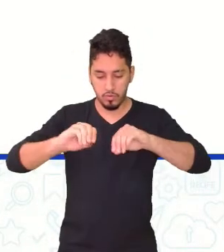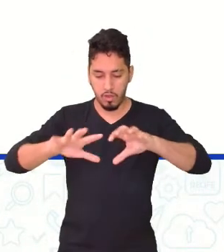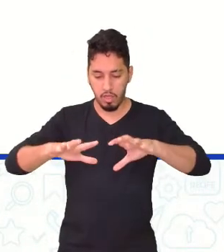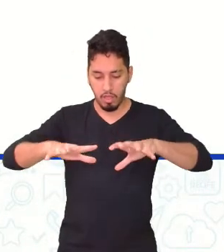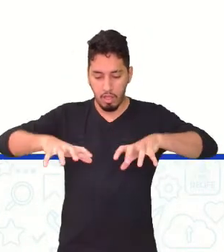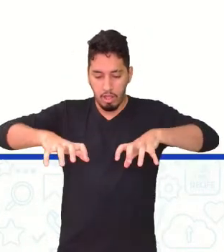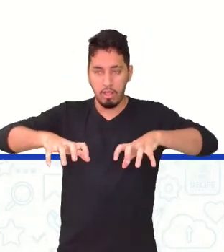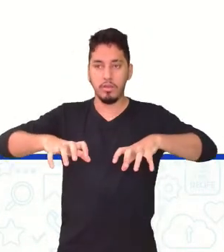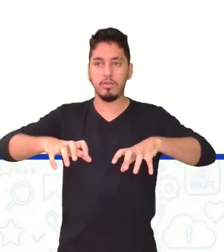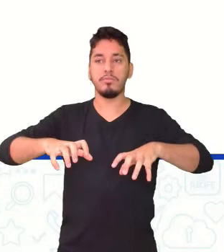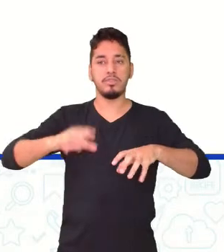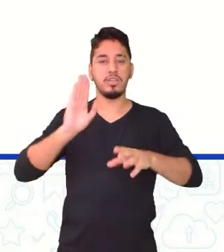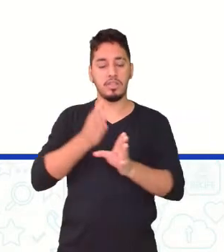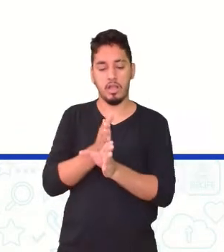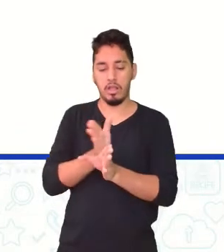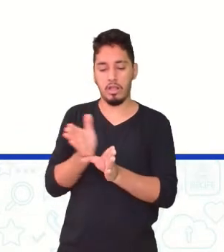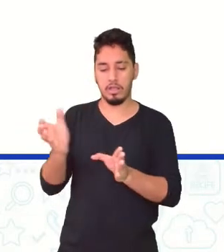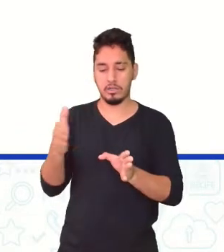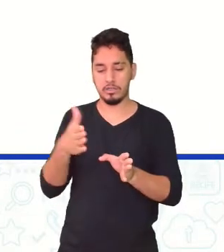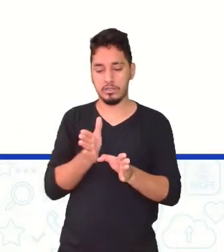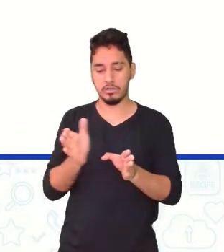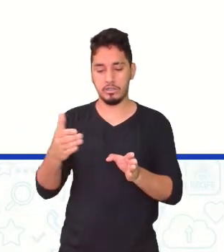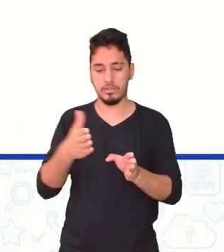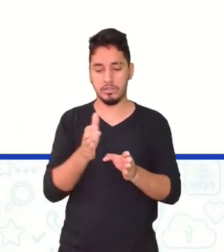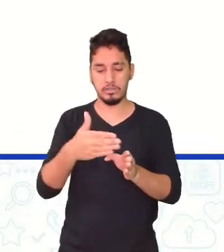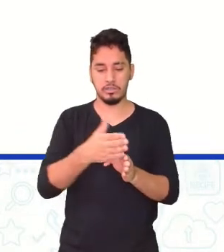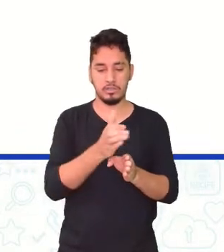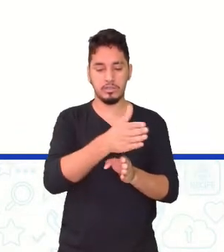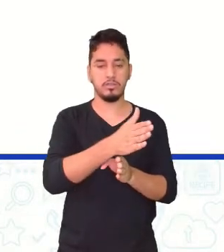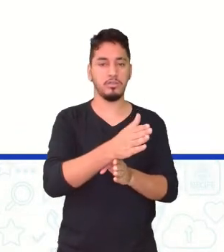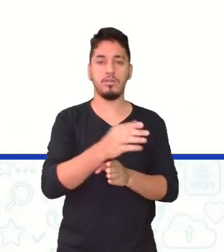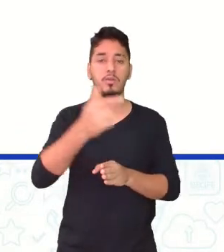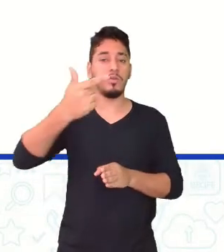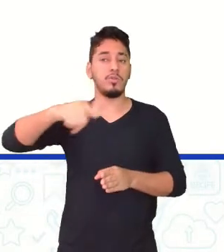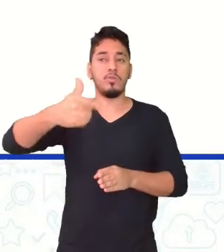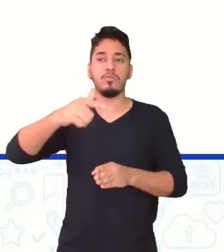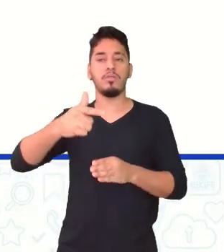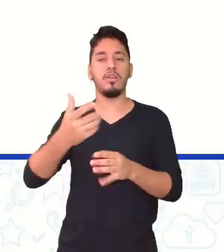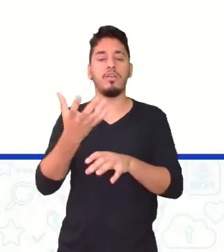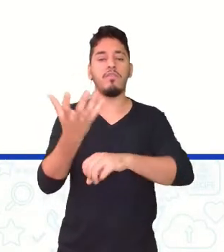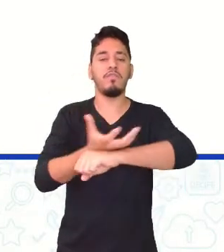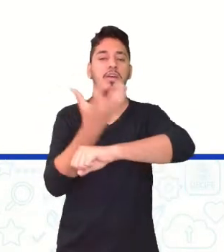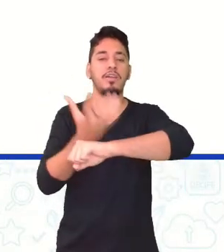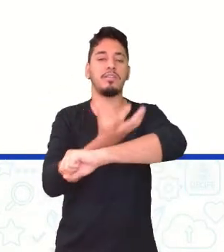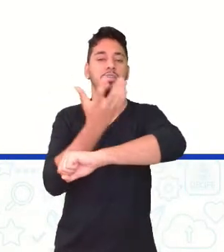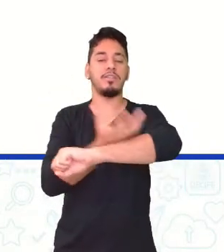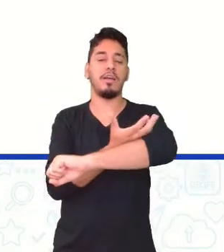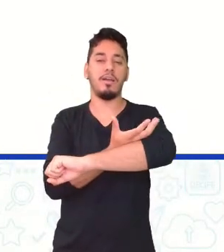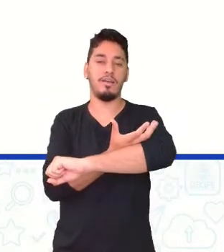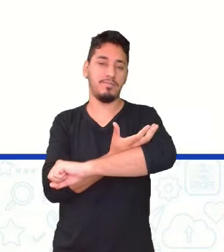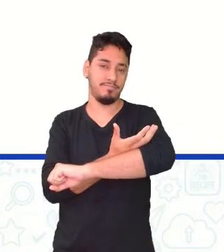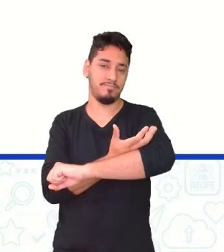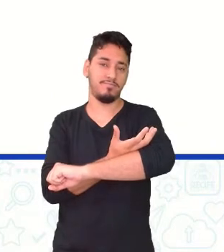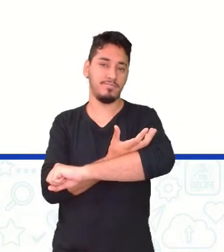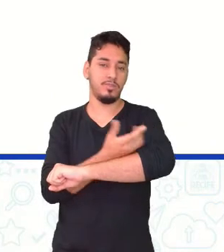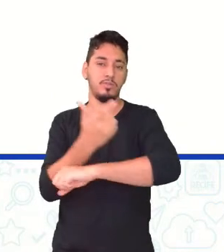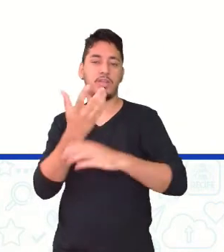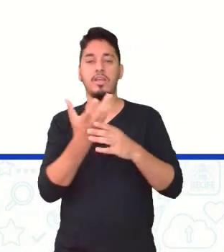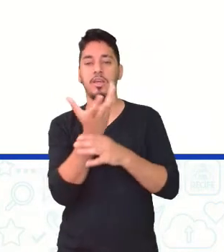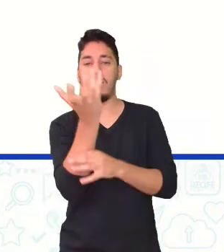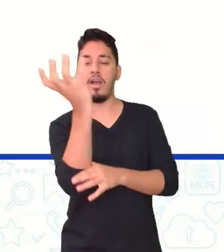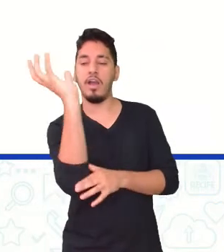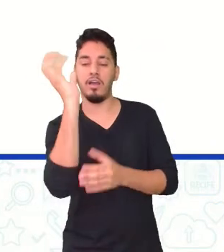gente vê que o solo já está rachado. Por quê? Não tem cobertura vegetal para proteger o solo, para impedir que essa